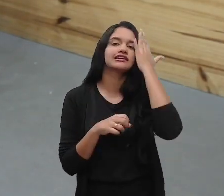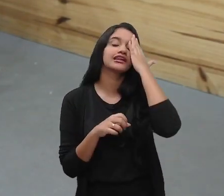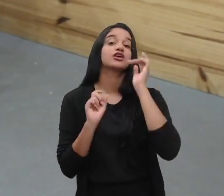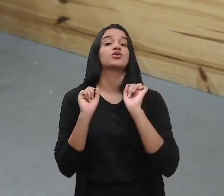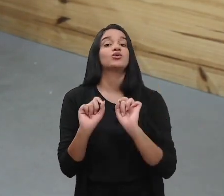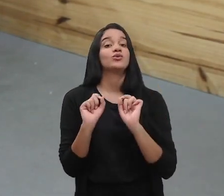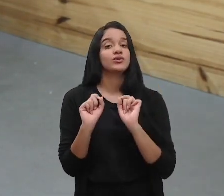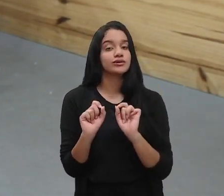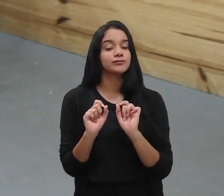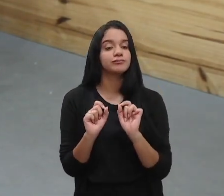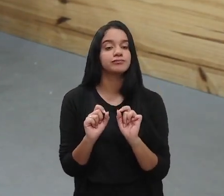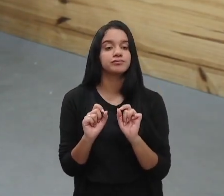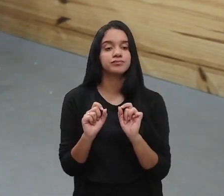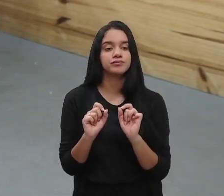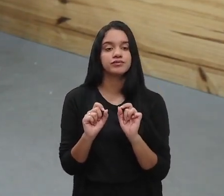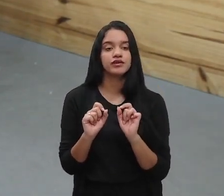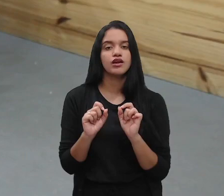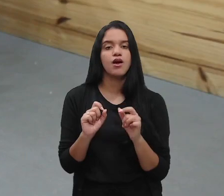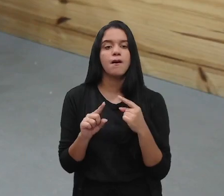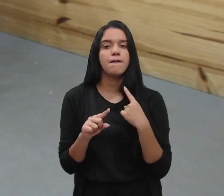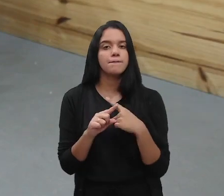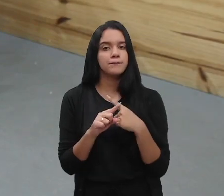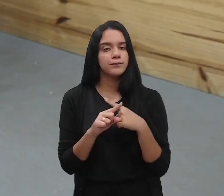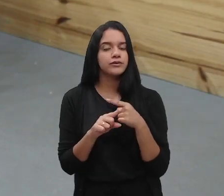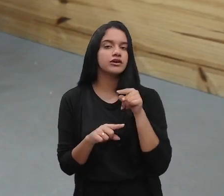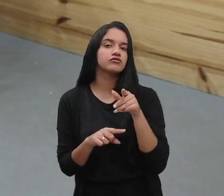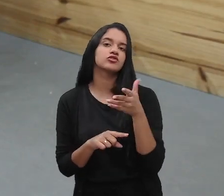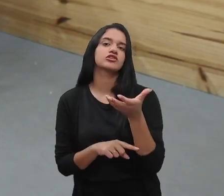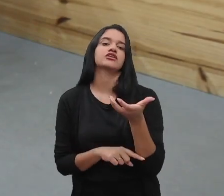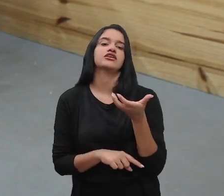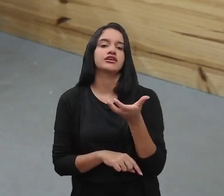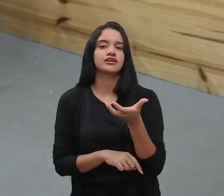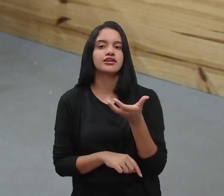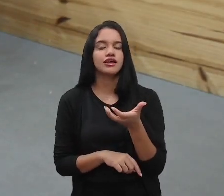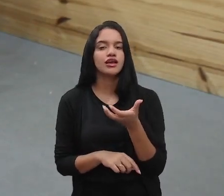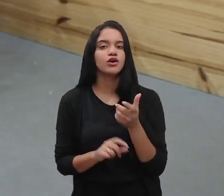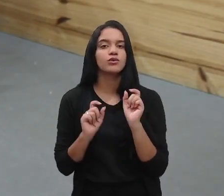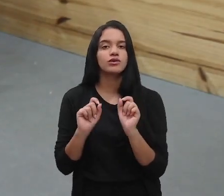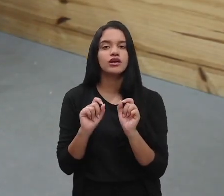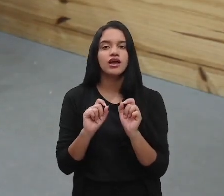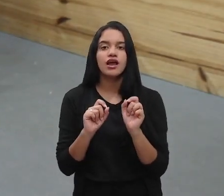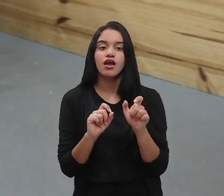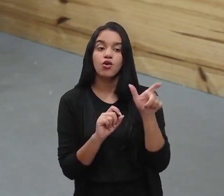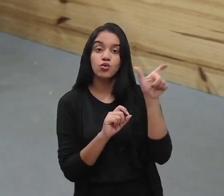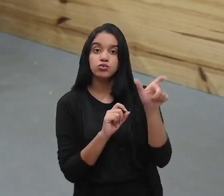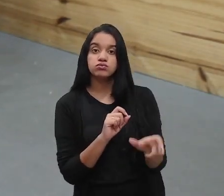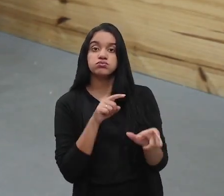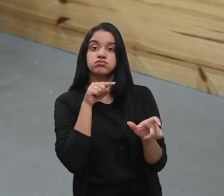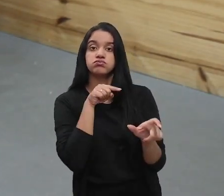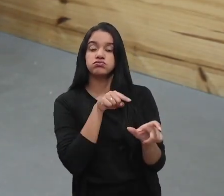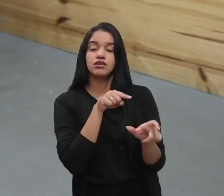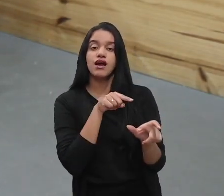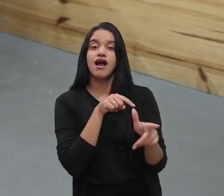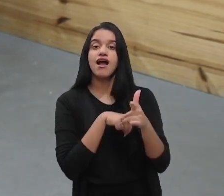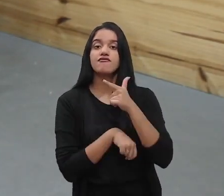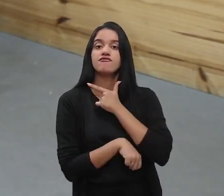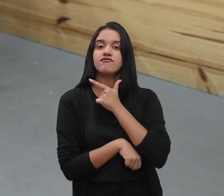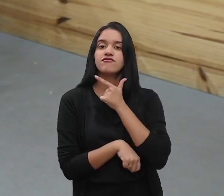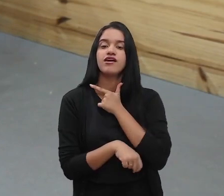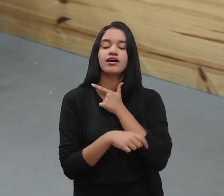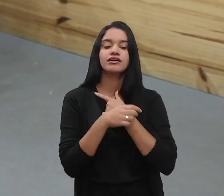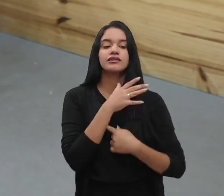demandante. Porque muitas das vezes você quer colocar o candidato dentro daquela função, daquela vaga, como você queira